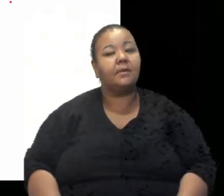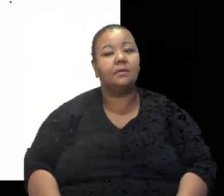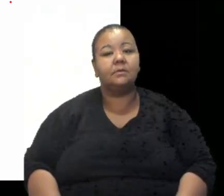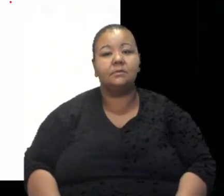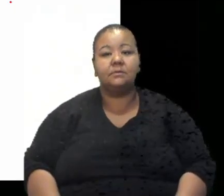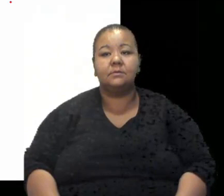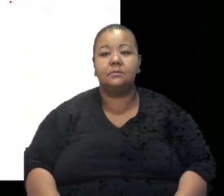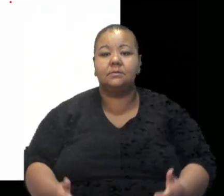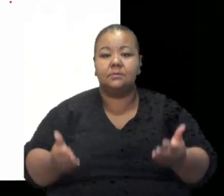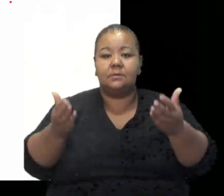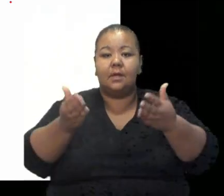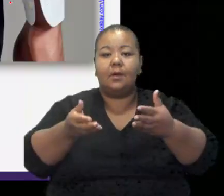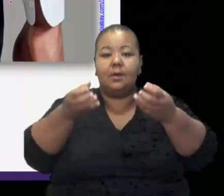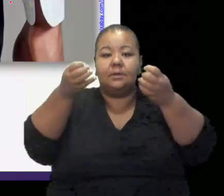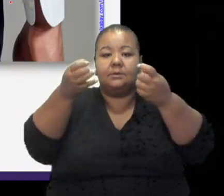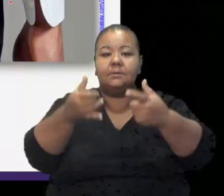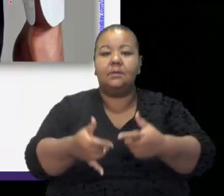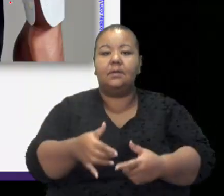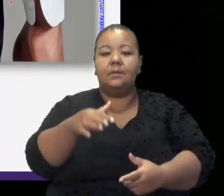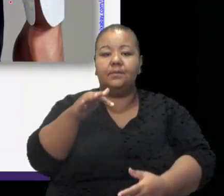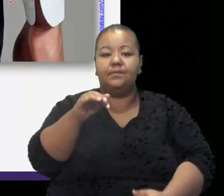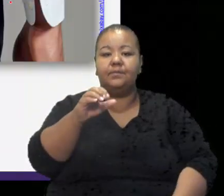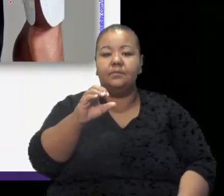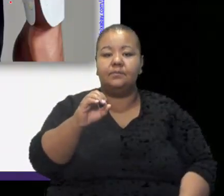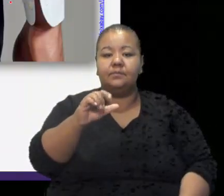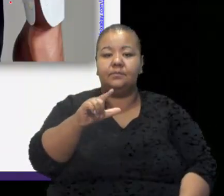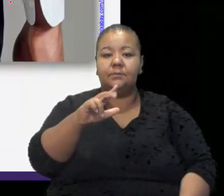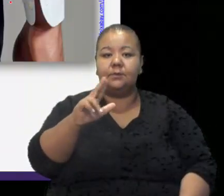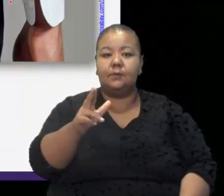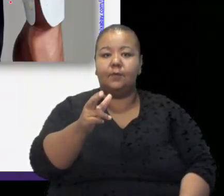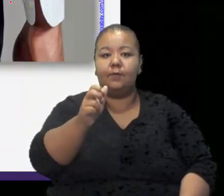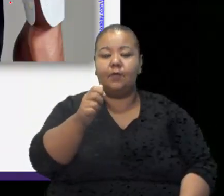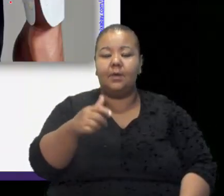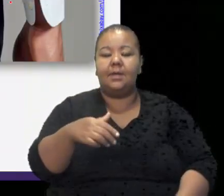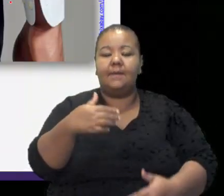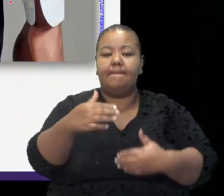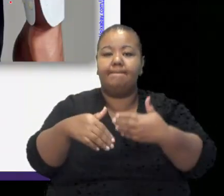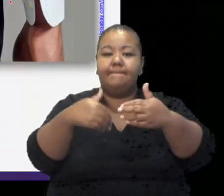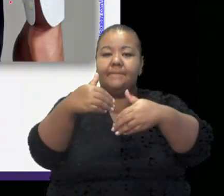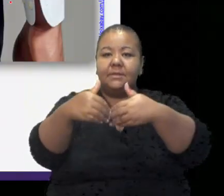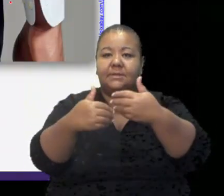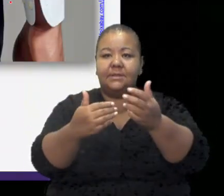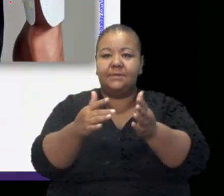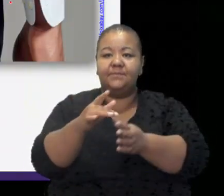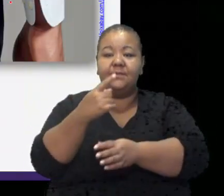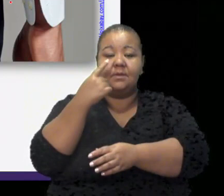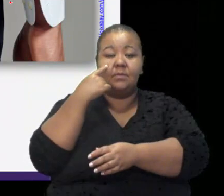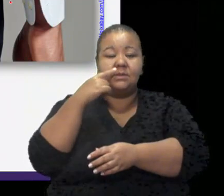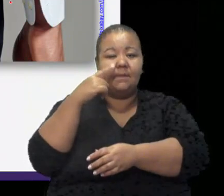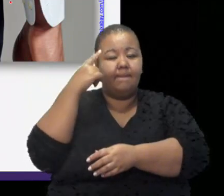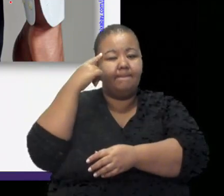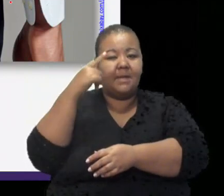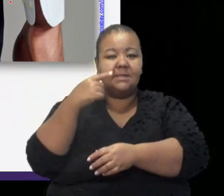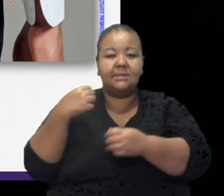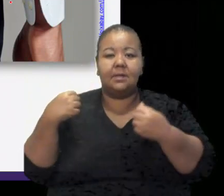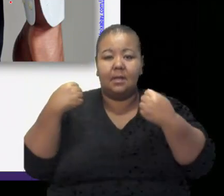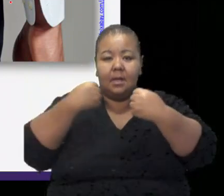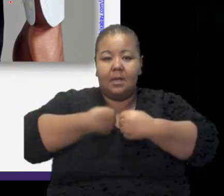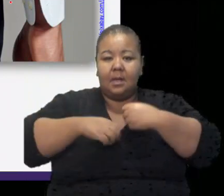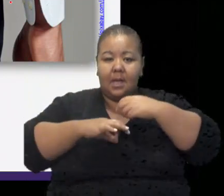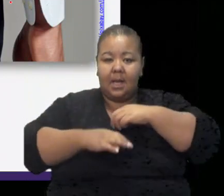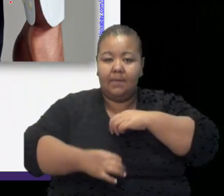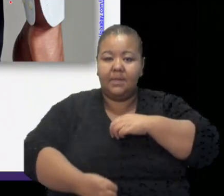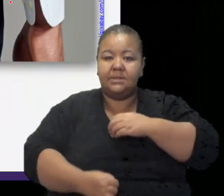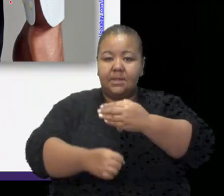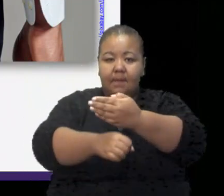Vamos falar agora da folha de processo, né? Então tem um exemplo bem bacana aqui, ó. Pensa numa camisa de manga longa.